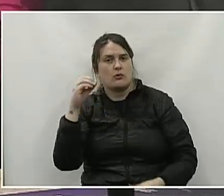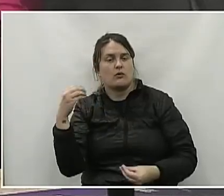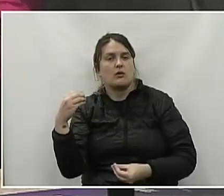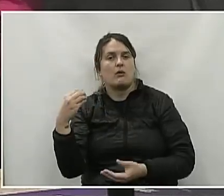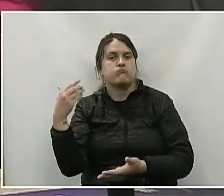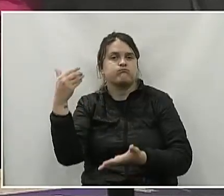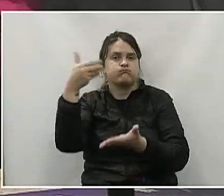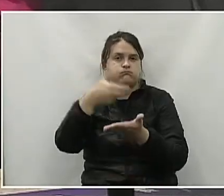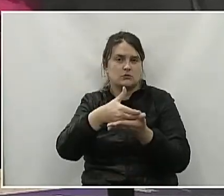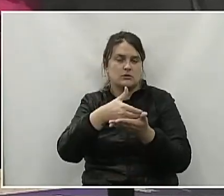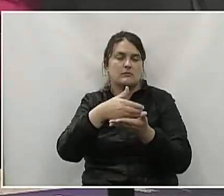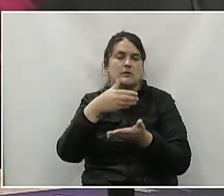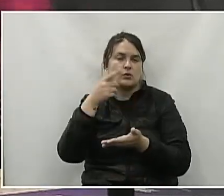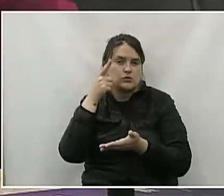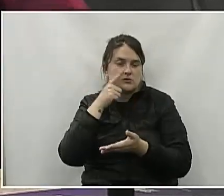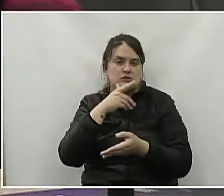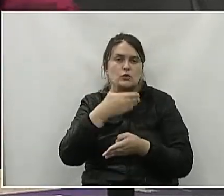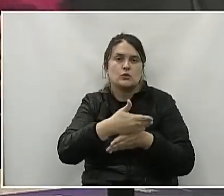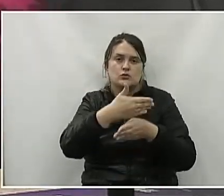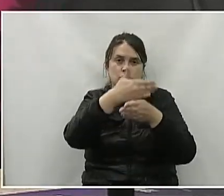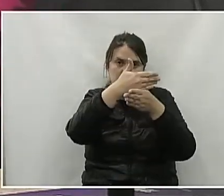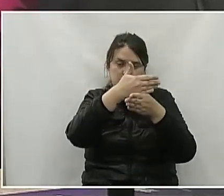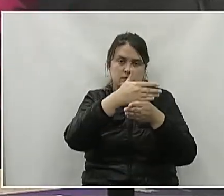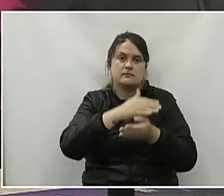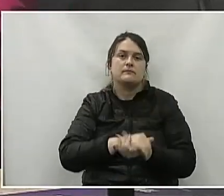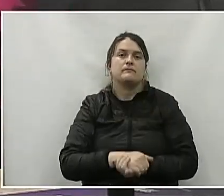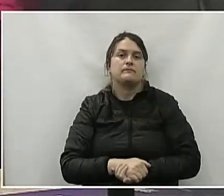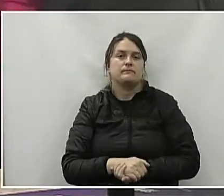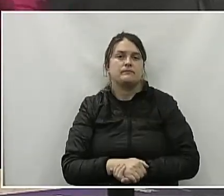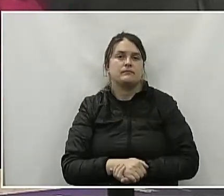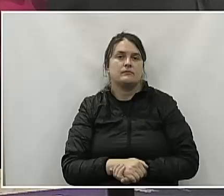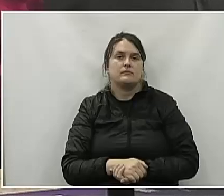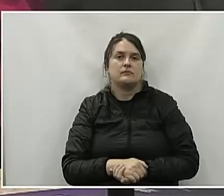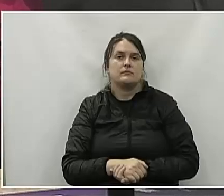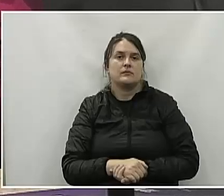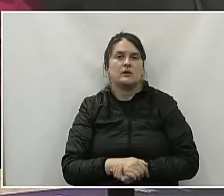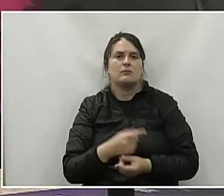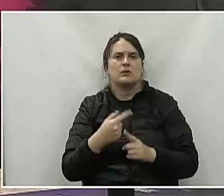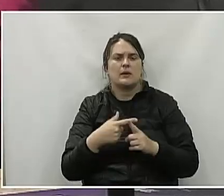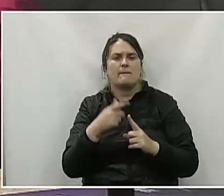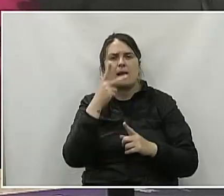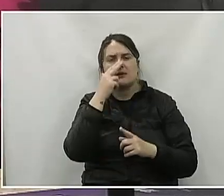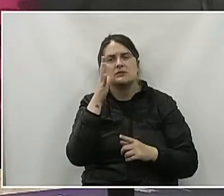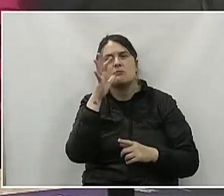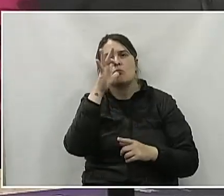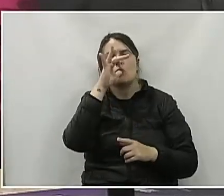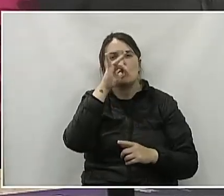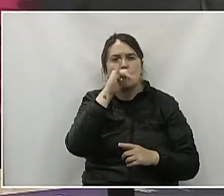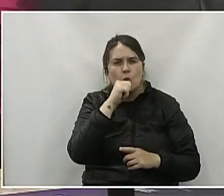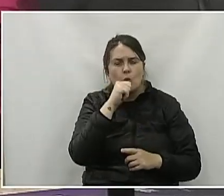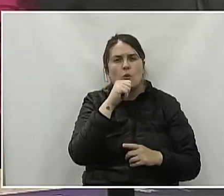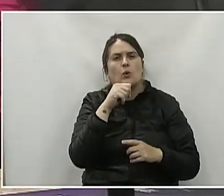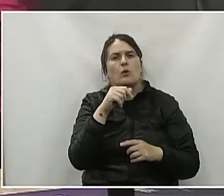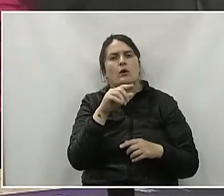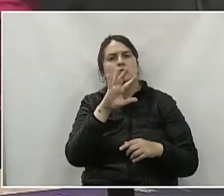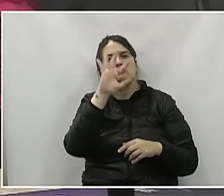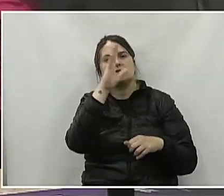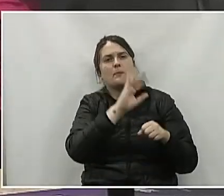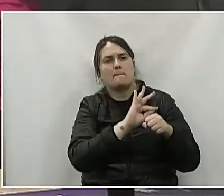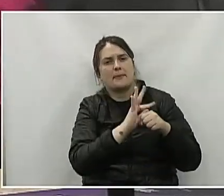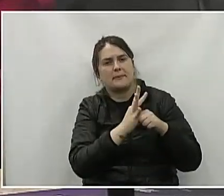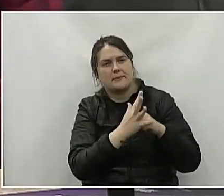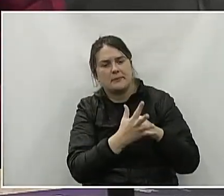que essa obra pudesse hoje ser uma realidade, mesmo que demorasse esse tempo. A gente sabe que pegamos uma